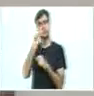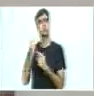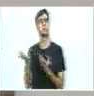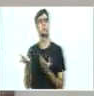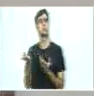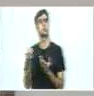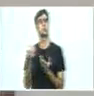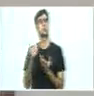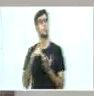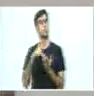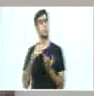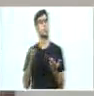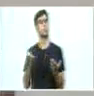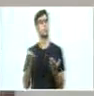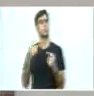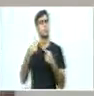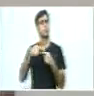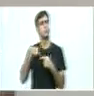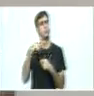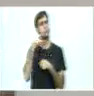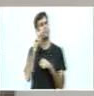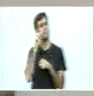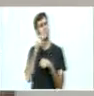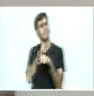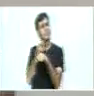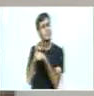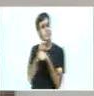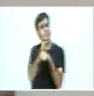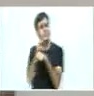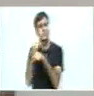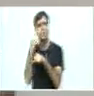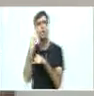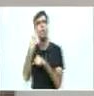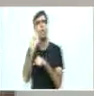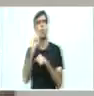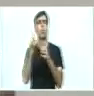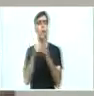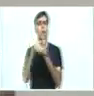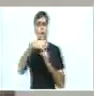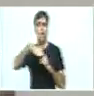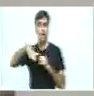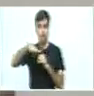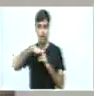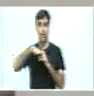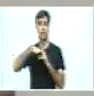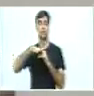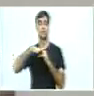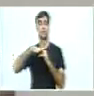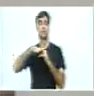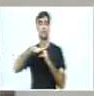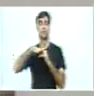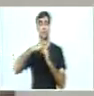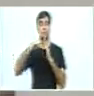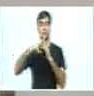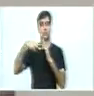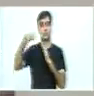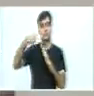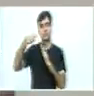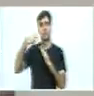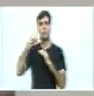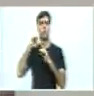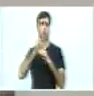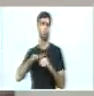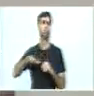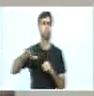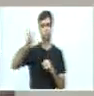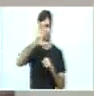De tanto vermos o legislativo a nível nacional